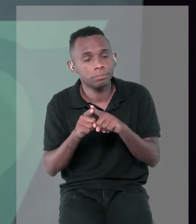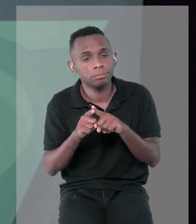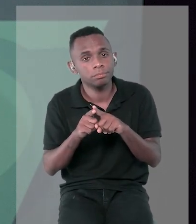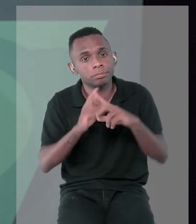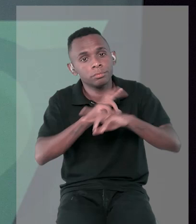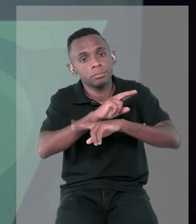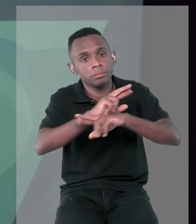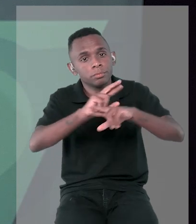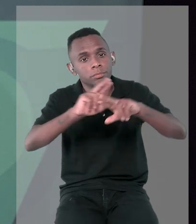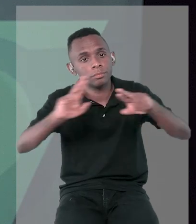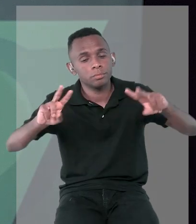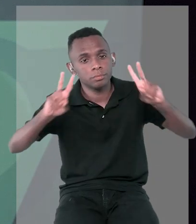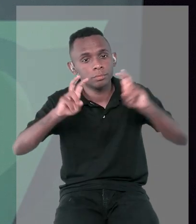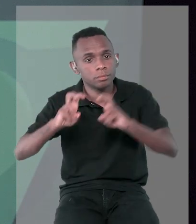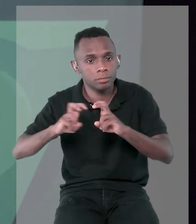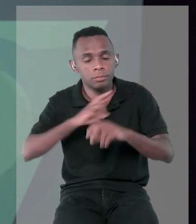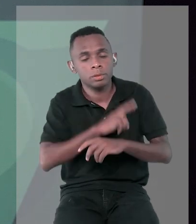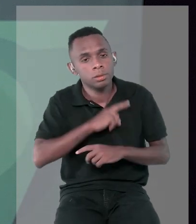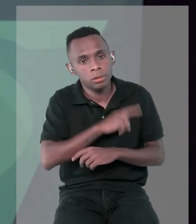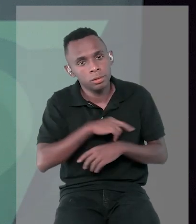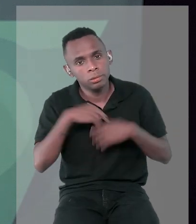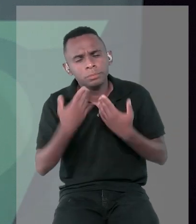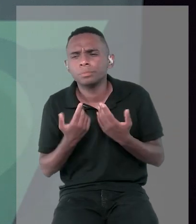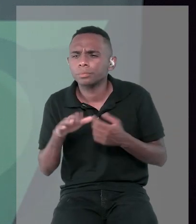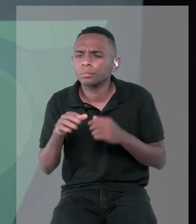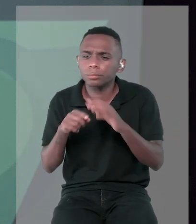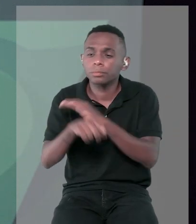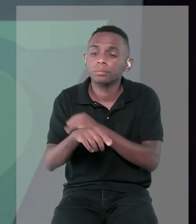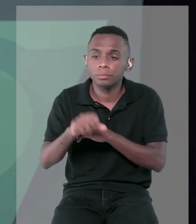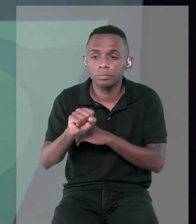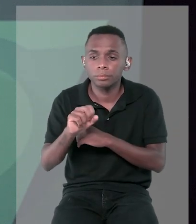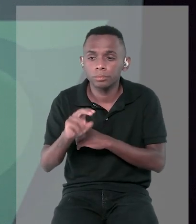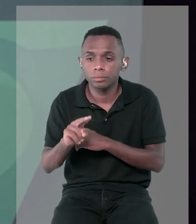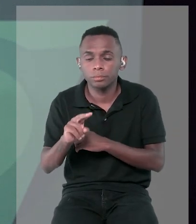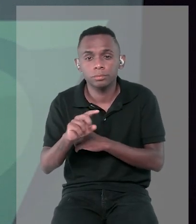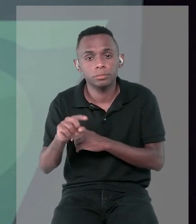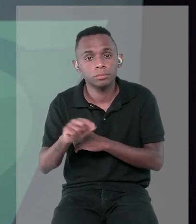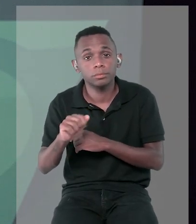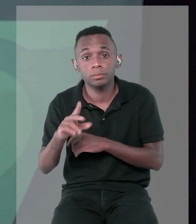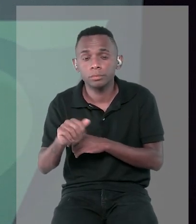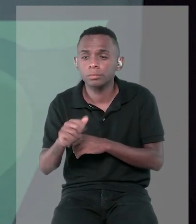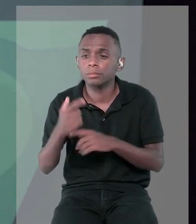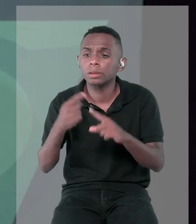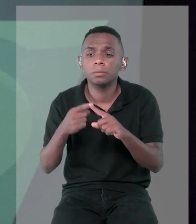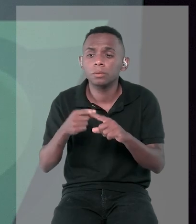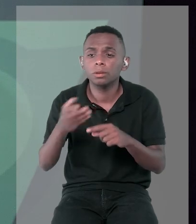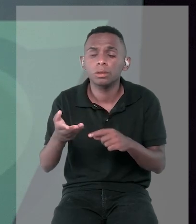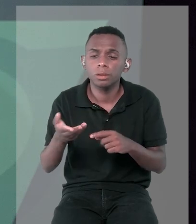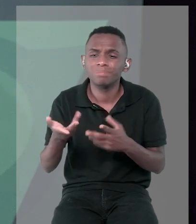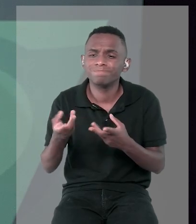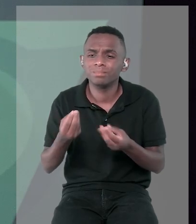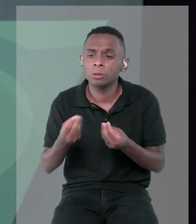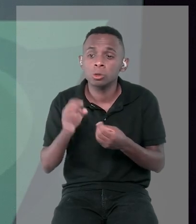rede, né, de enredo do romance. Então, eu perguntei para a Suzana Amaral, perguntei por que